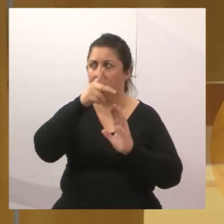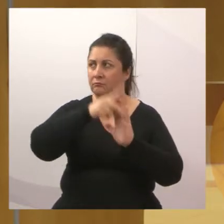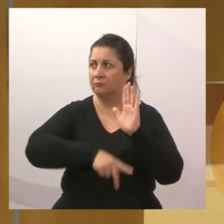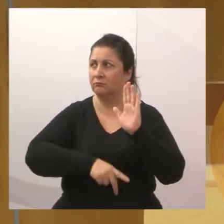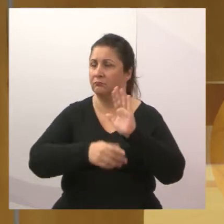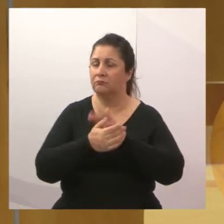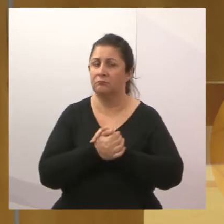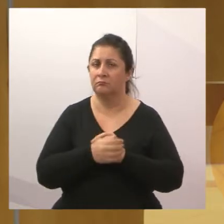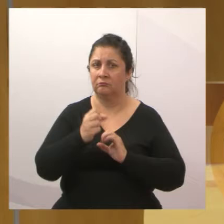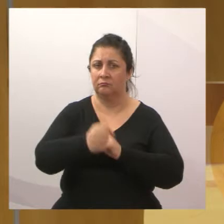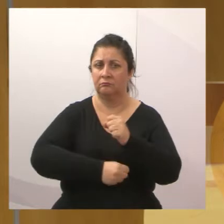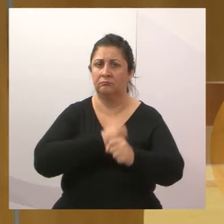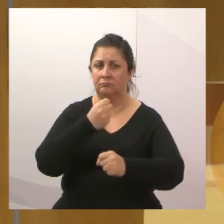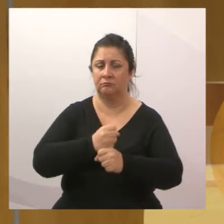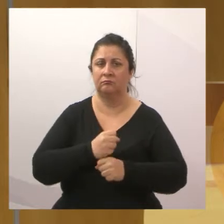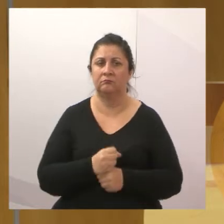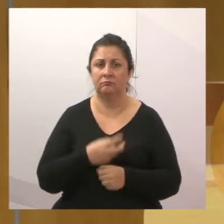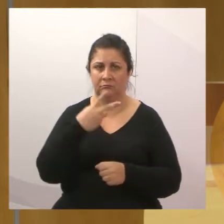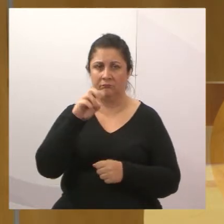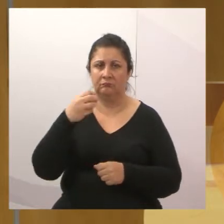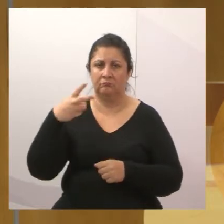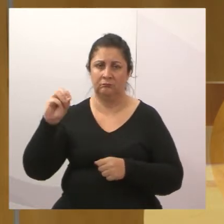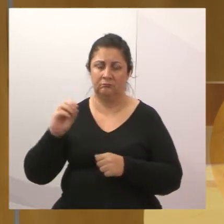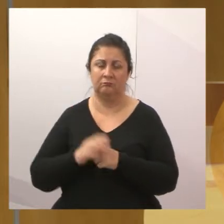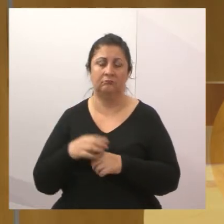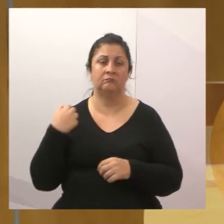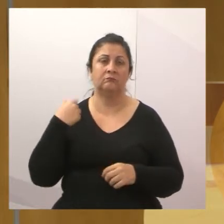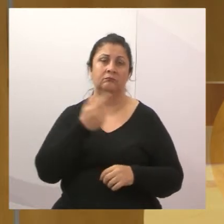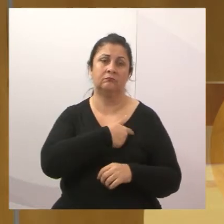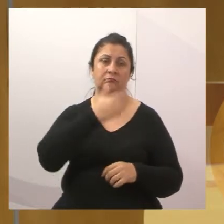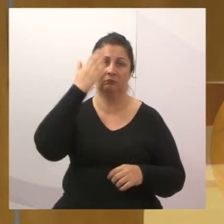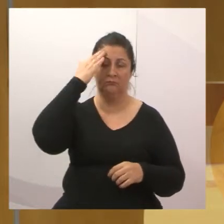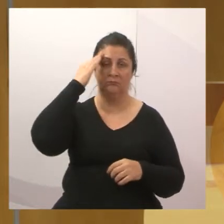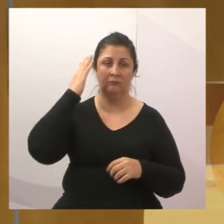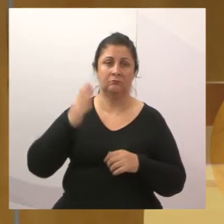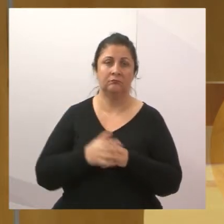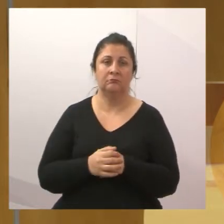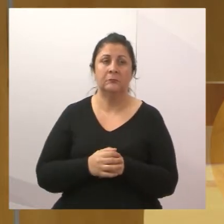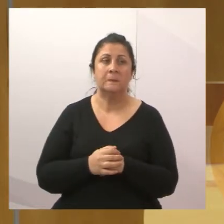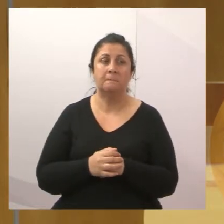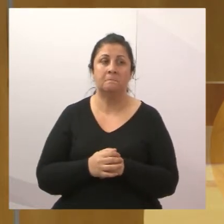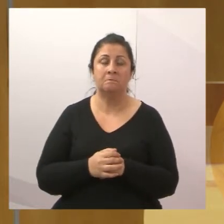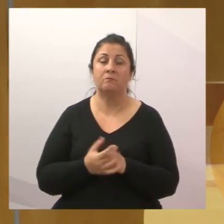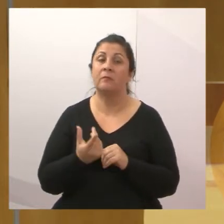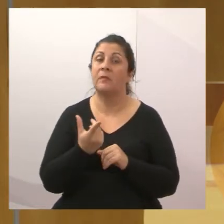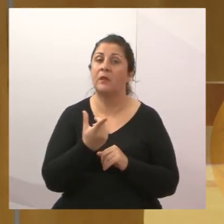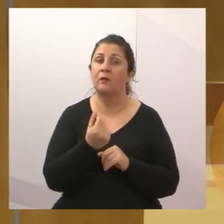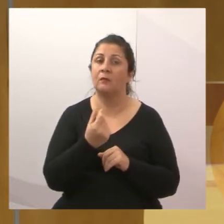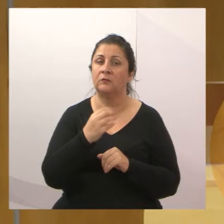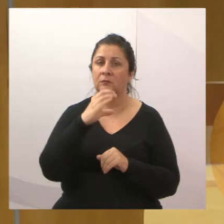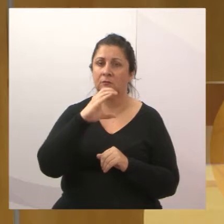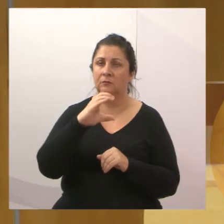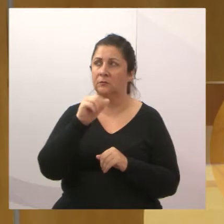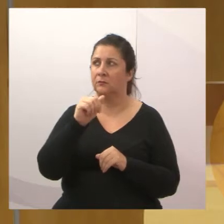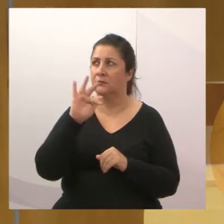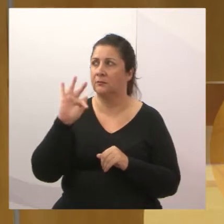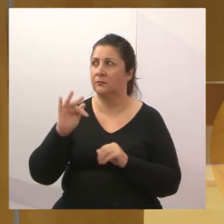para 2020, que nós sabemos que está aqui o investimento do CAF.